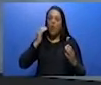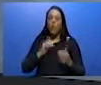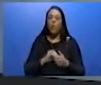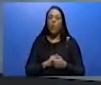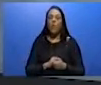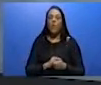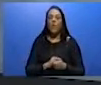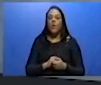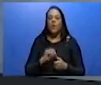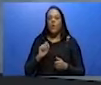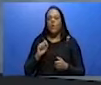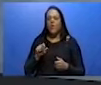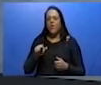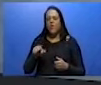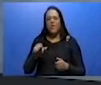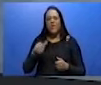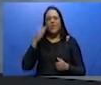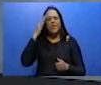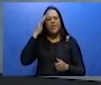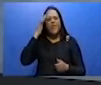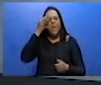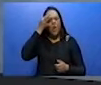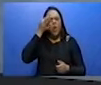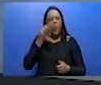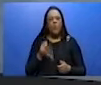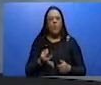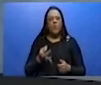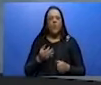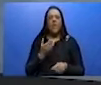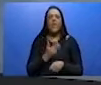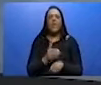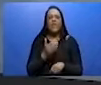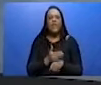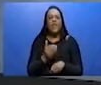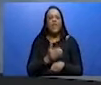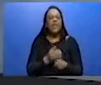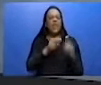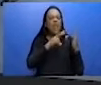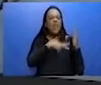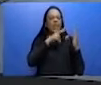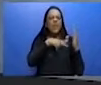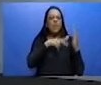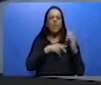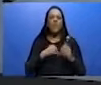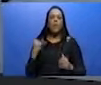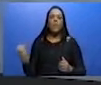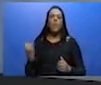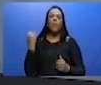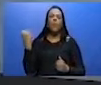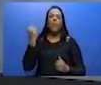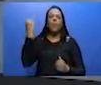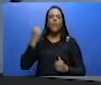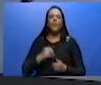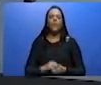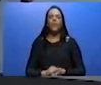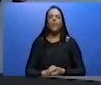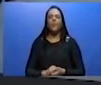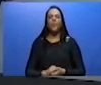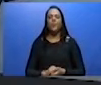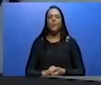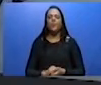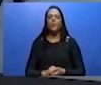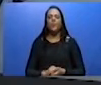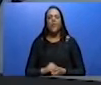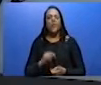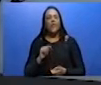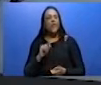voz alta, ajuda a entender melhor e treinar mais a leitura. Vocês precisam treinar a leitura, certo? Ouvir as explicações da